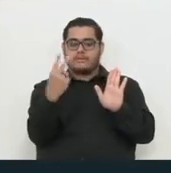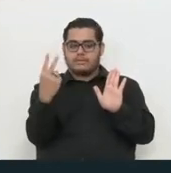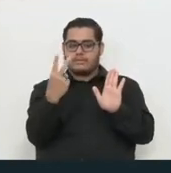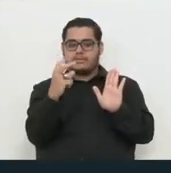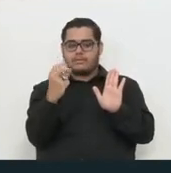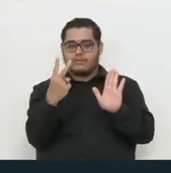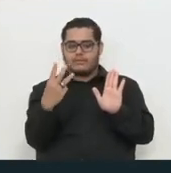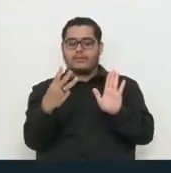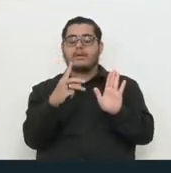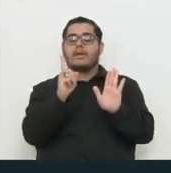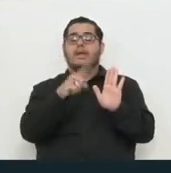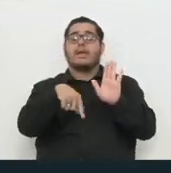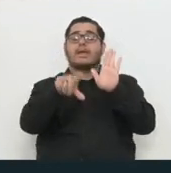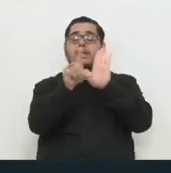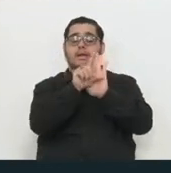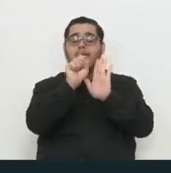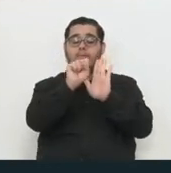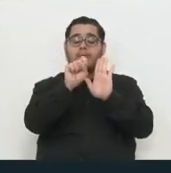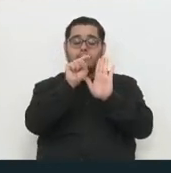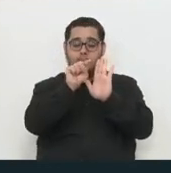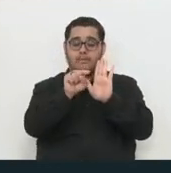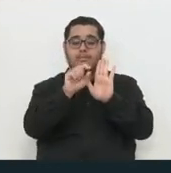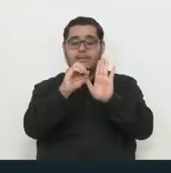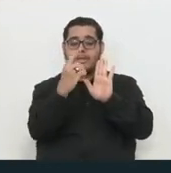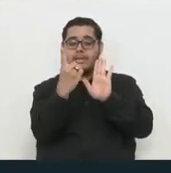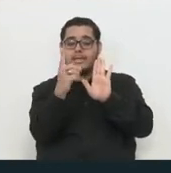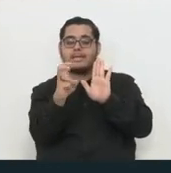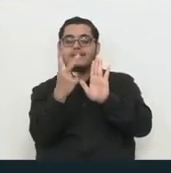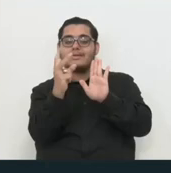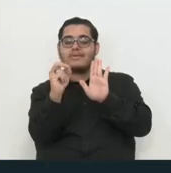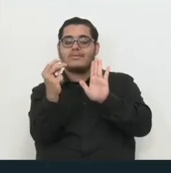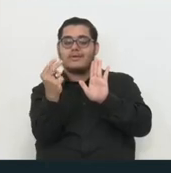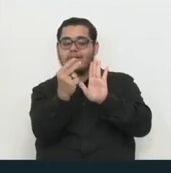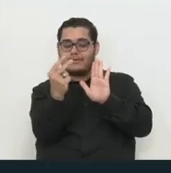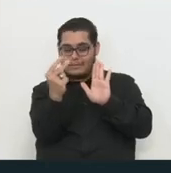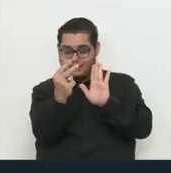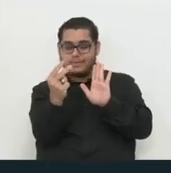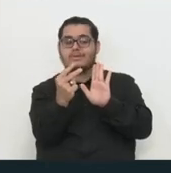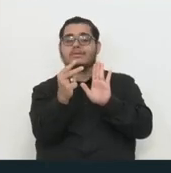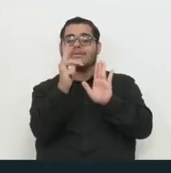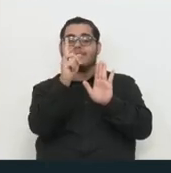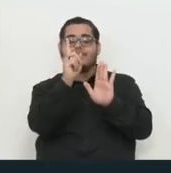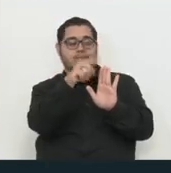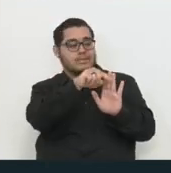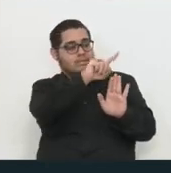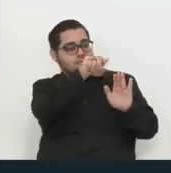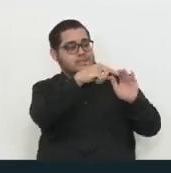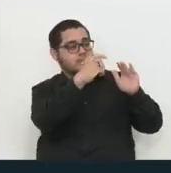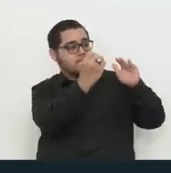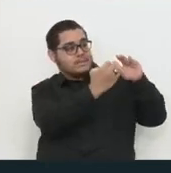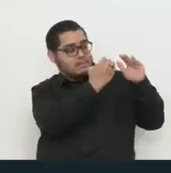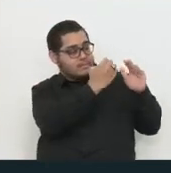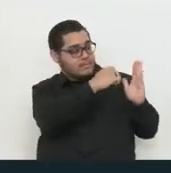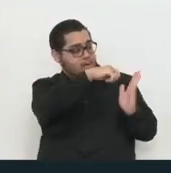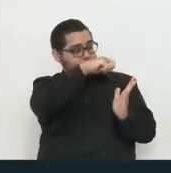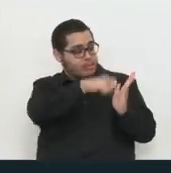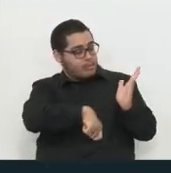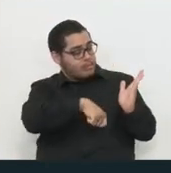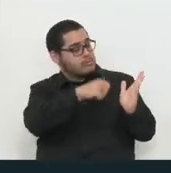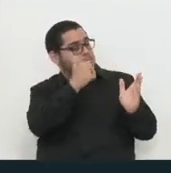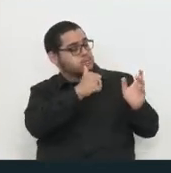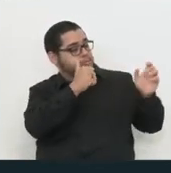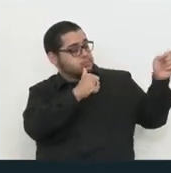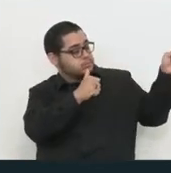da Lei 8.015 2022 ele trata desse sentido fiscais as empresas que contratam mulheres e vítimas da violência doméstica altura